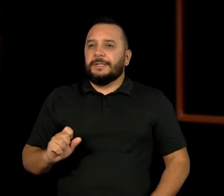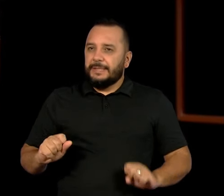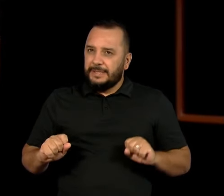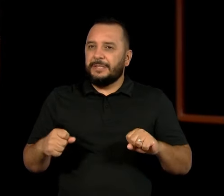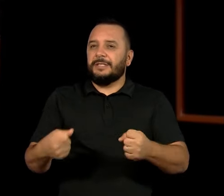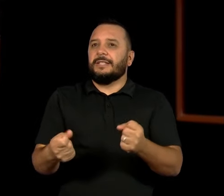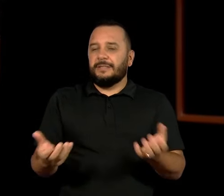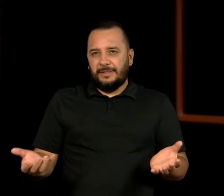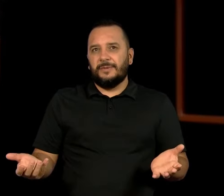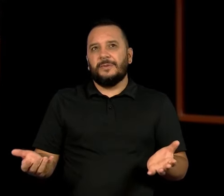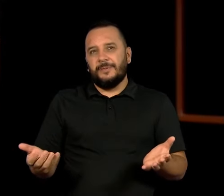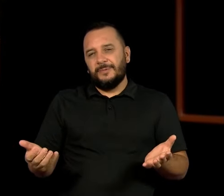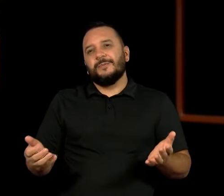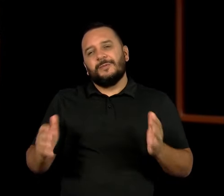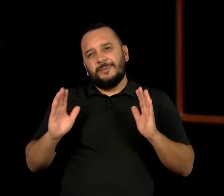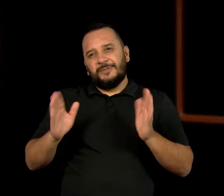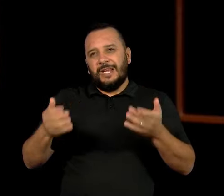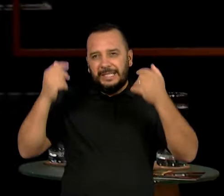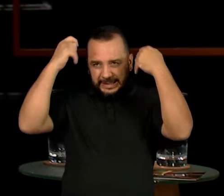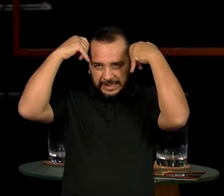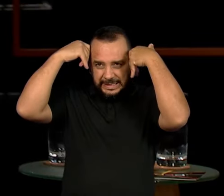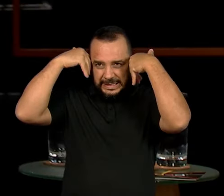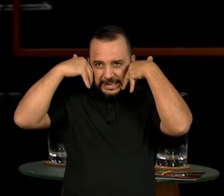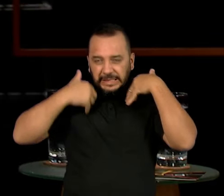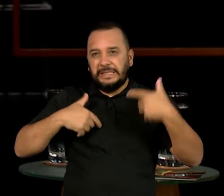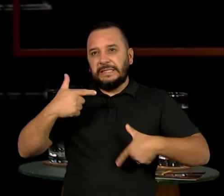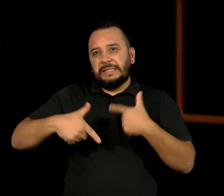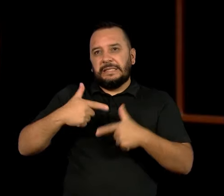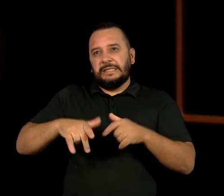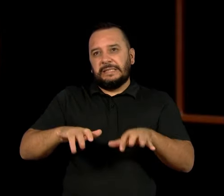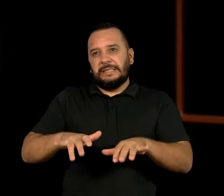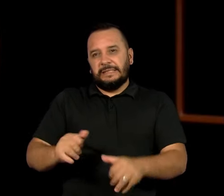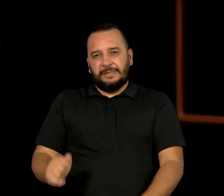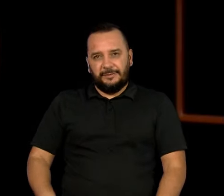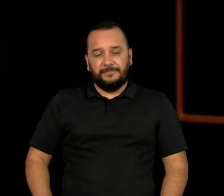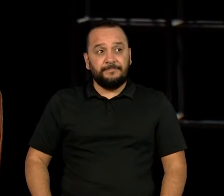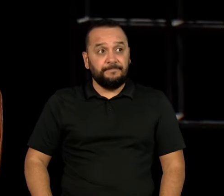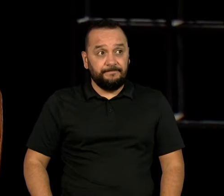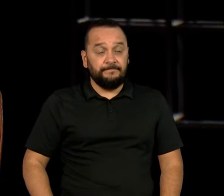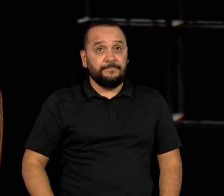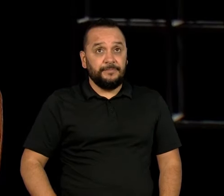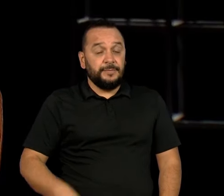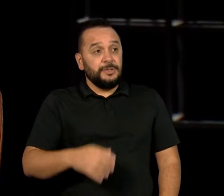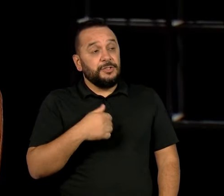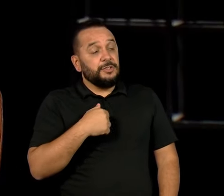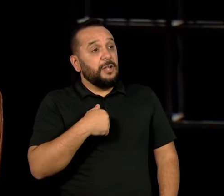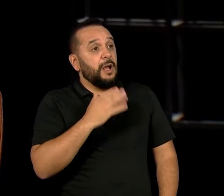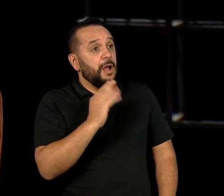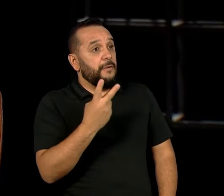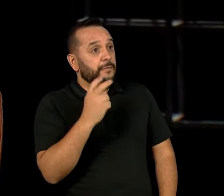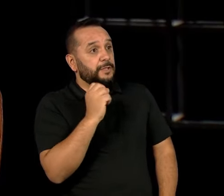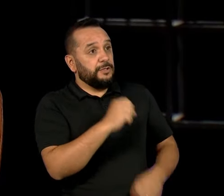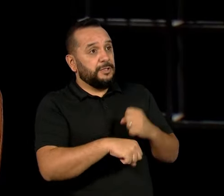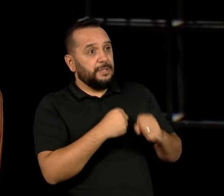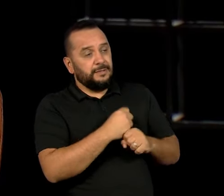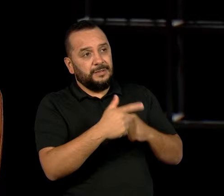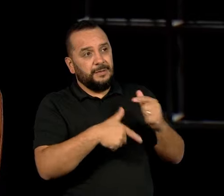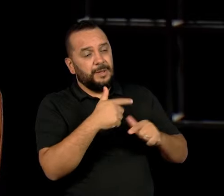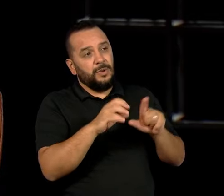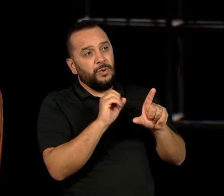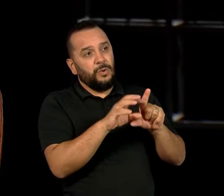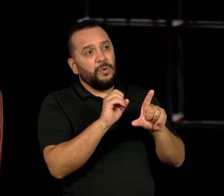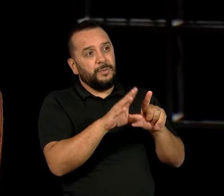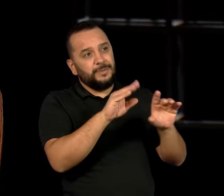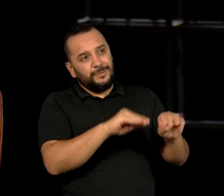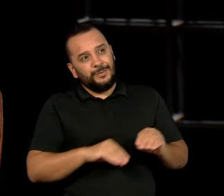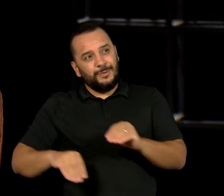dedicação, a transpiração. Pegar o touro à unha. Bom, depois de 2 décadas trabalhando na TV Globo, aí você vai para a